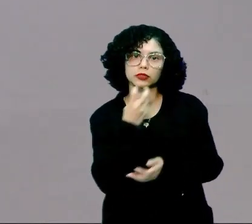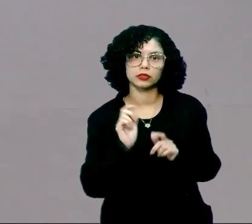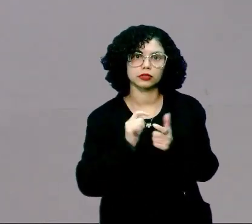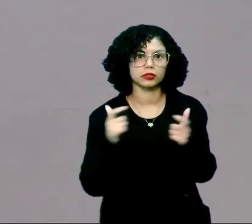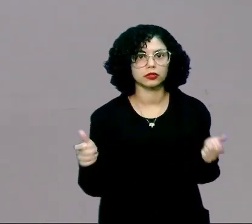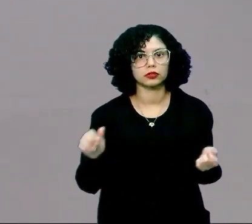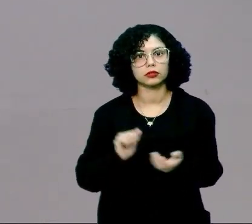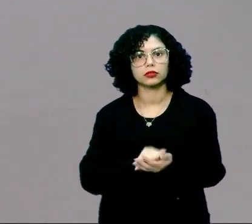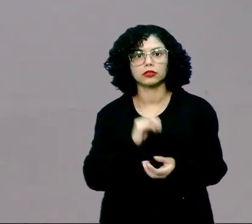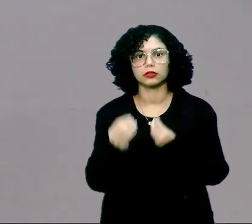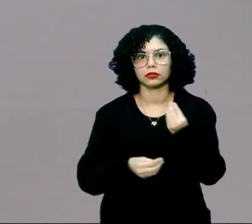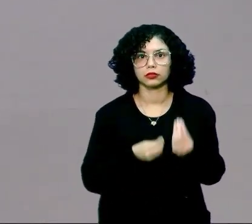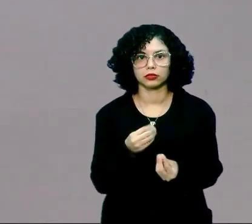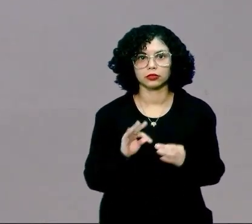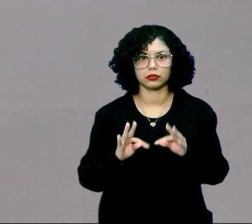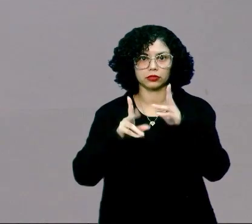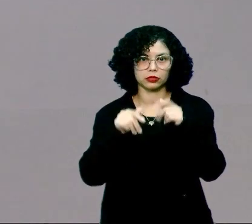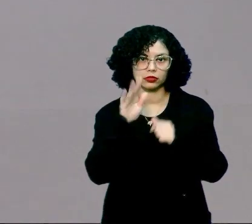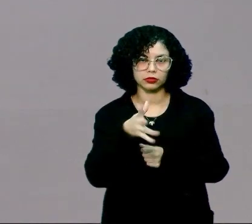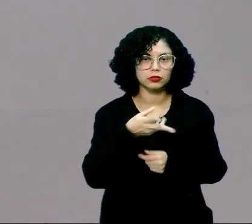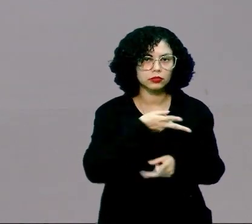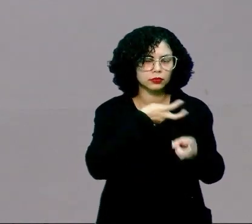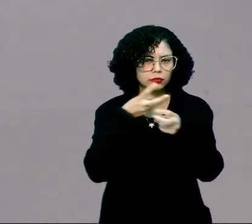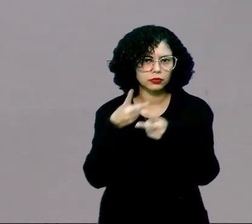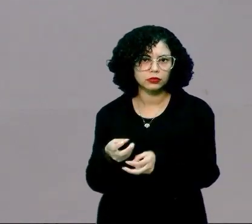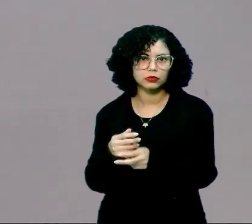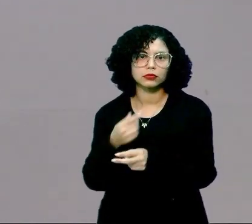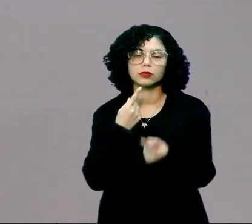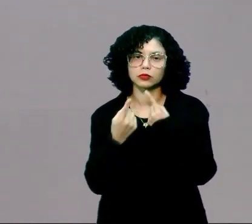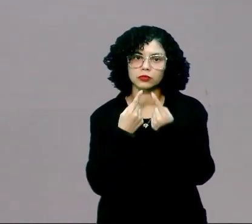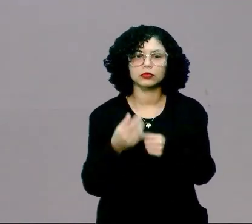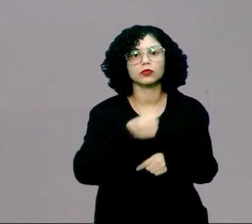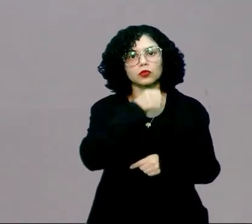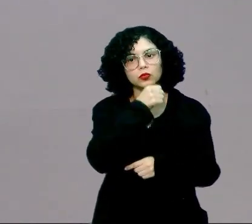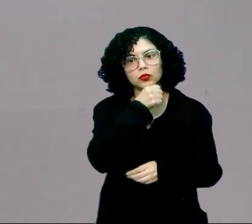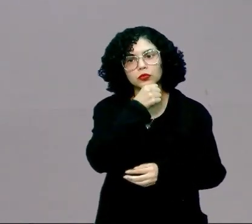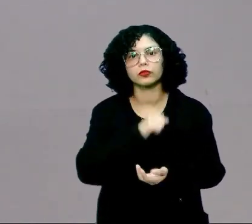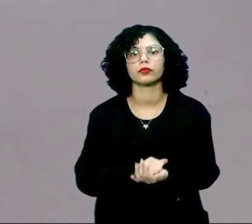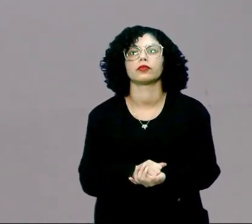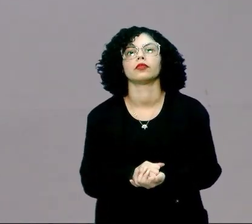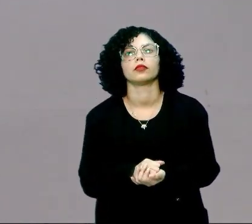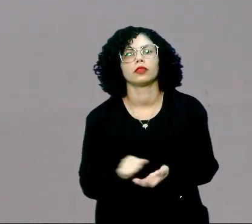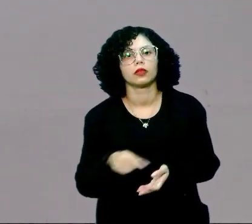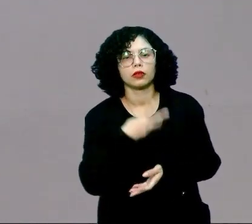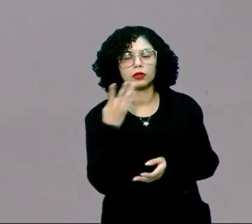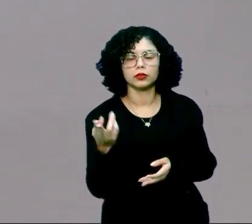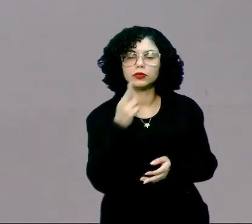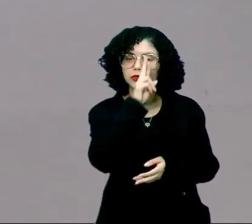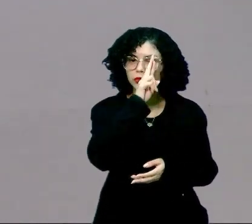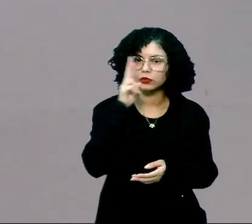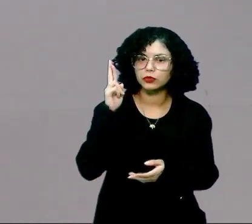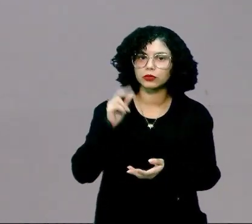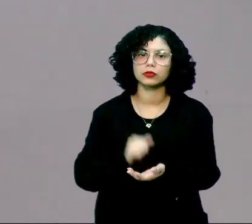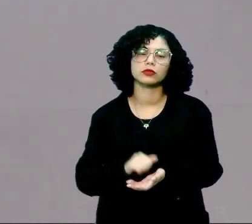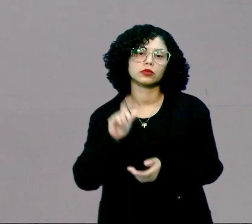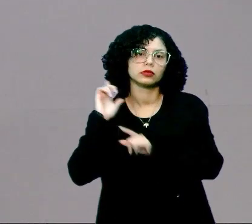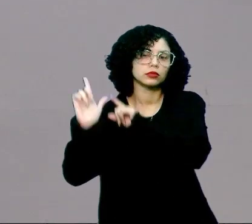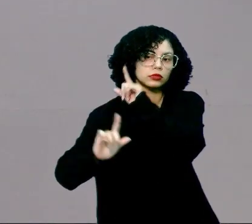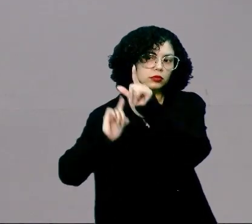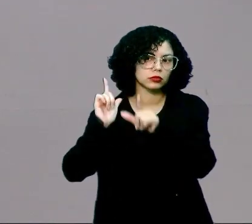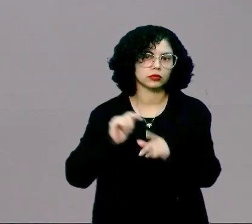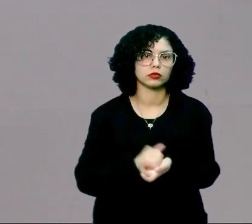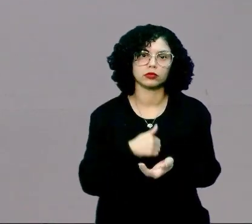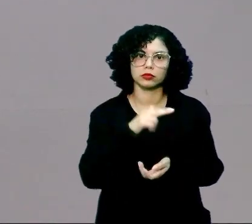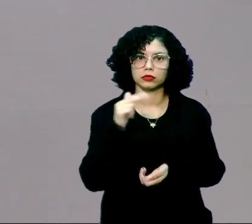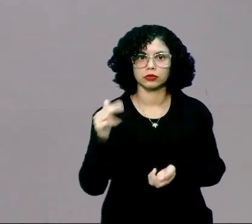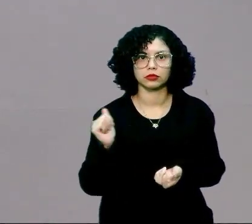grande. É tanto que todo mundo já ouviu conversa dos avós, assim, a contar histórias, lendas. Quem nunca